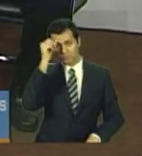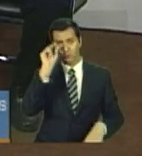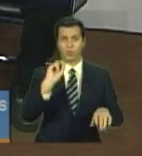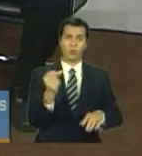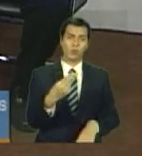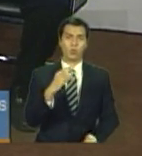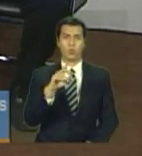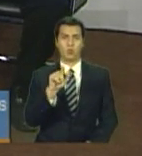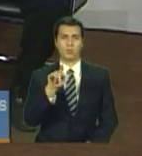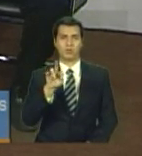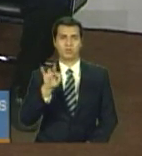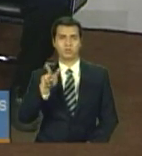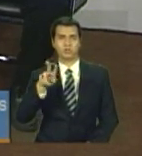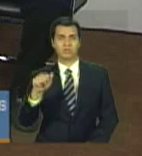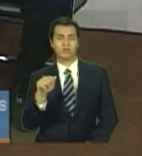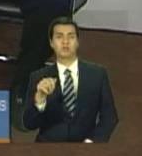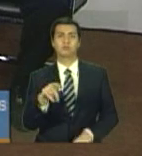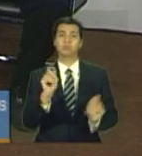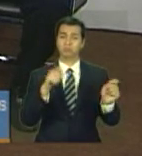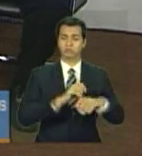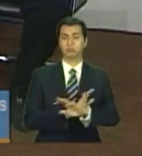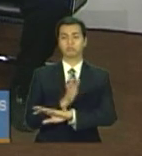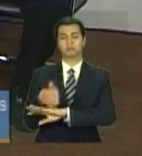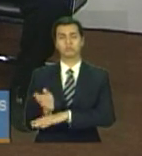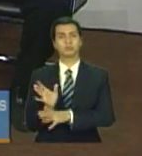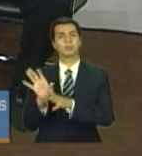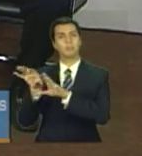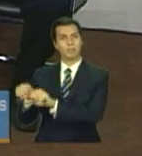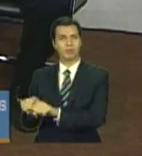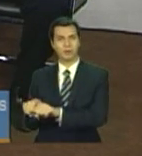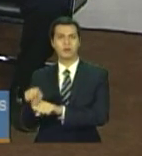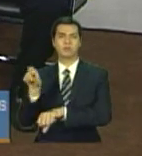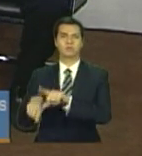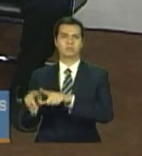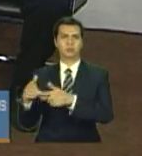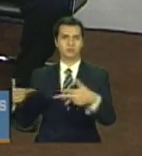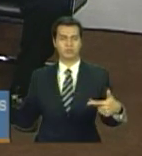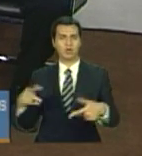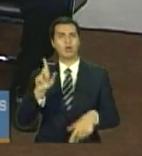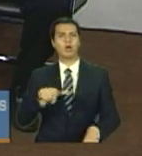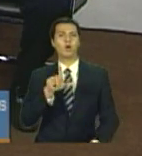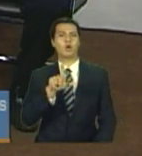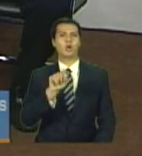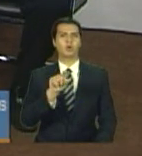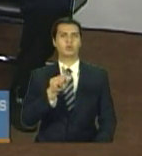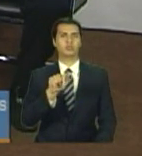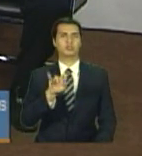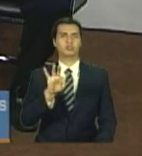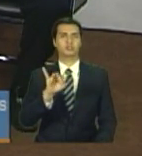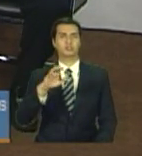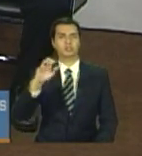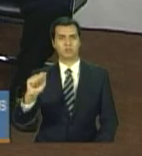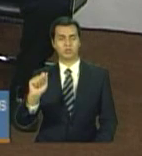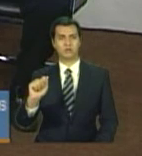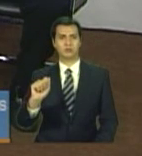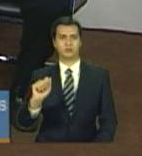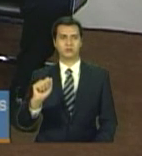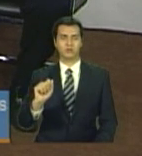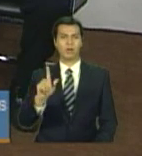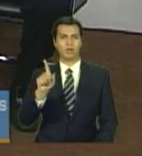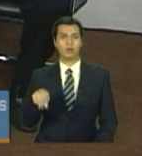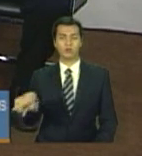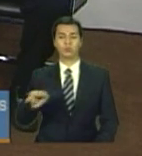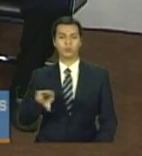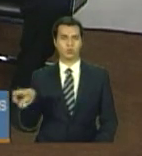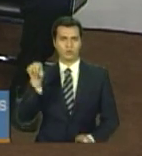cooperativas entregarem diretamente, possam ir lá buscar. Então, é um local de apoio, de logística, para que possibilite, então, chamar